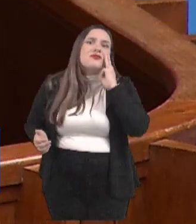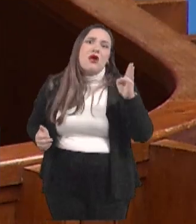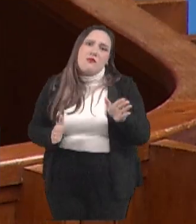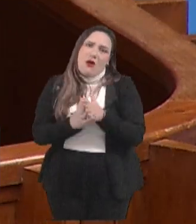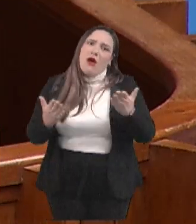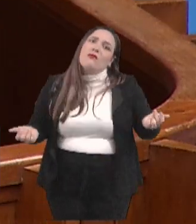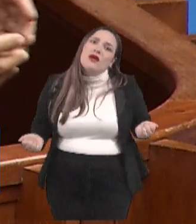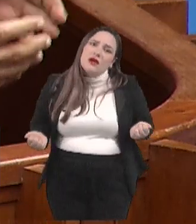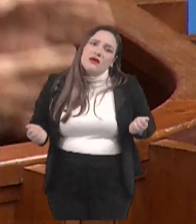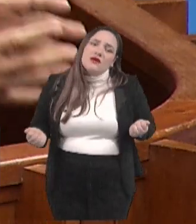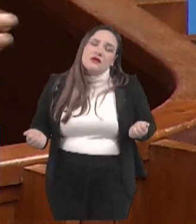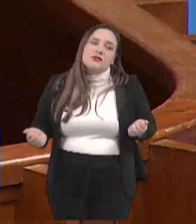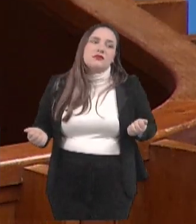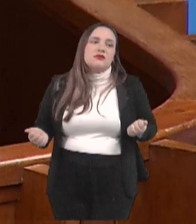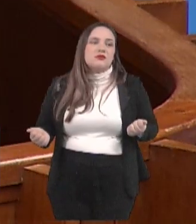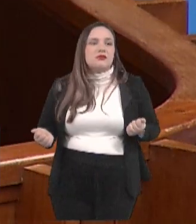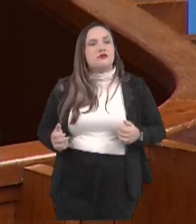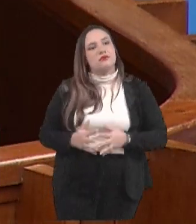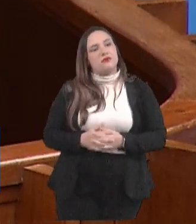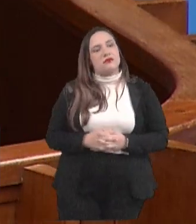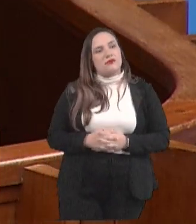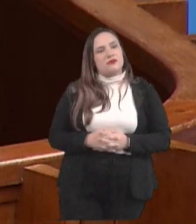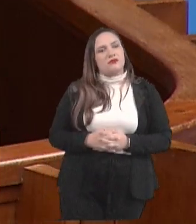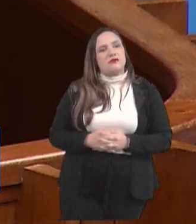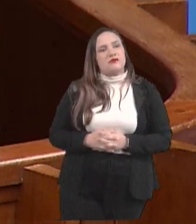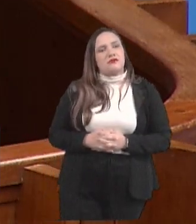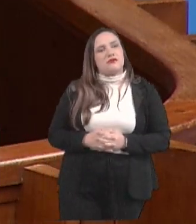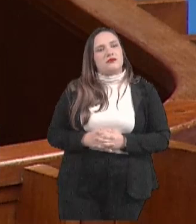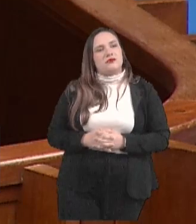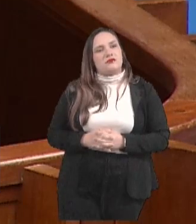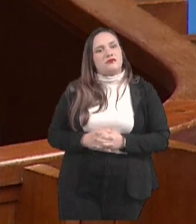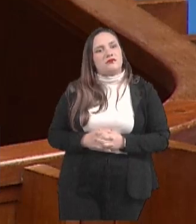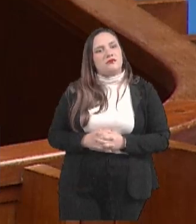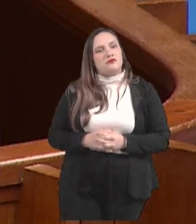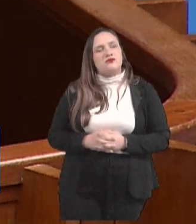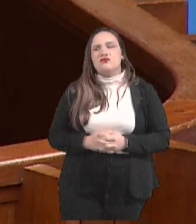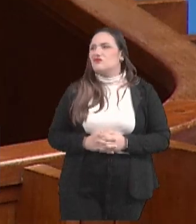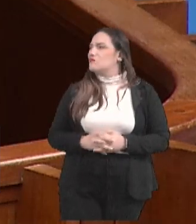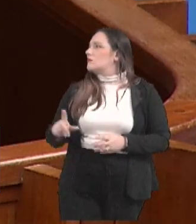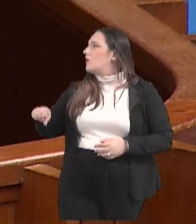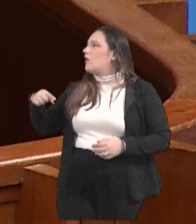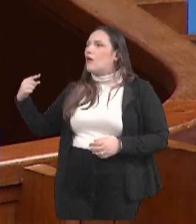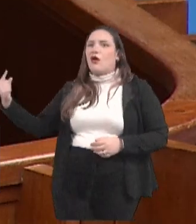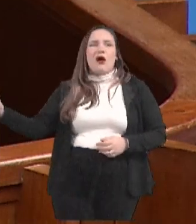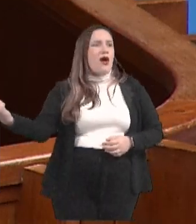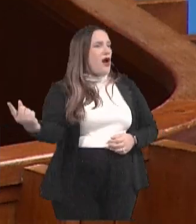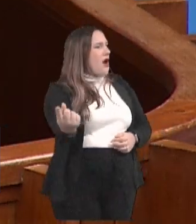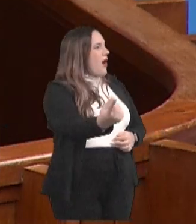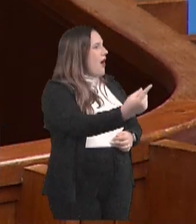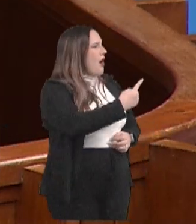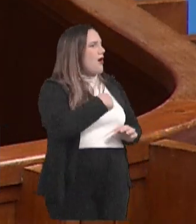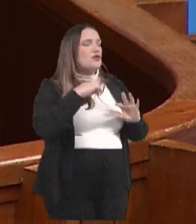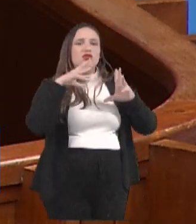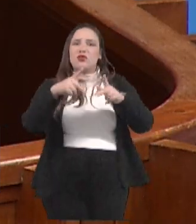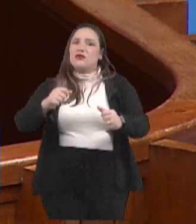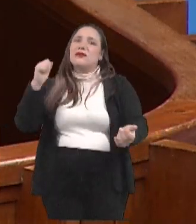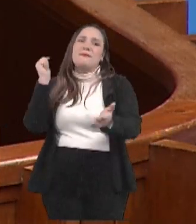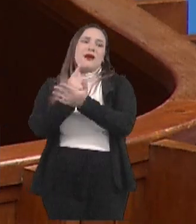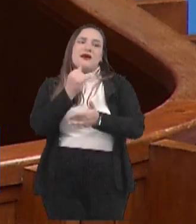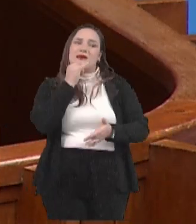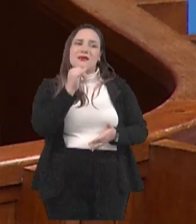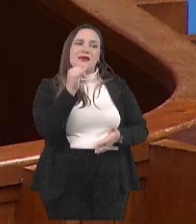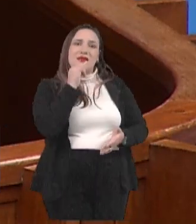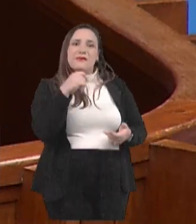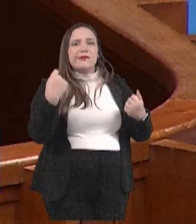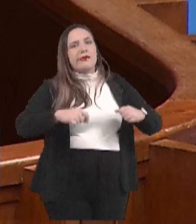Então, e quem que vai pagar essa conta? É todos que consomem energia elétrica que vai subir